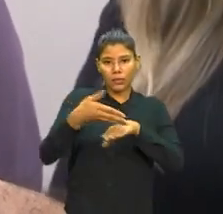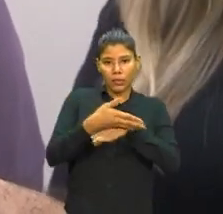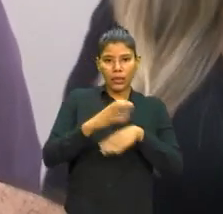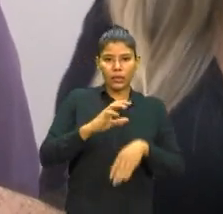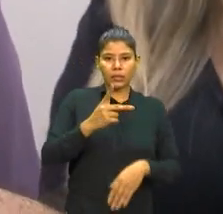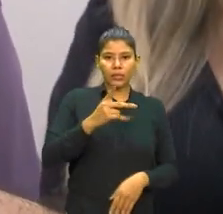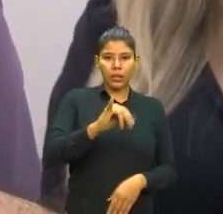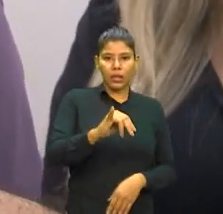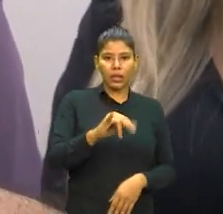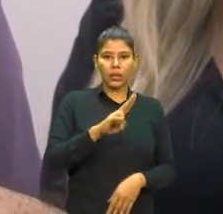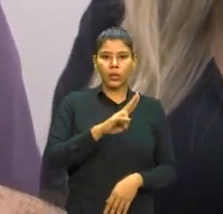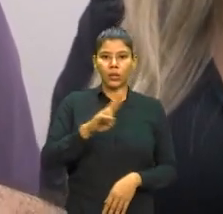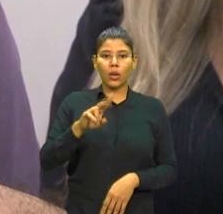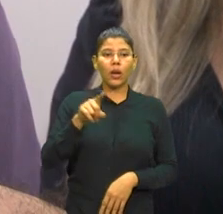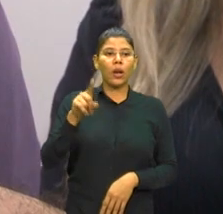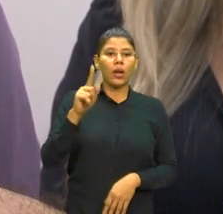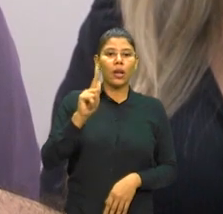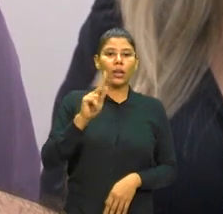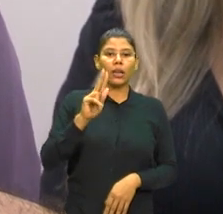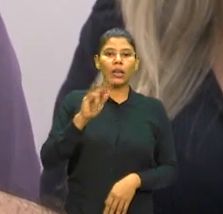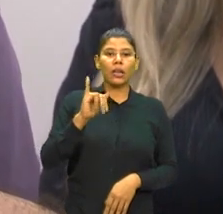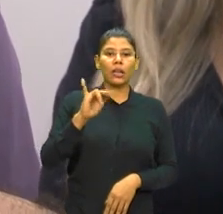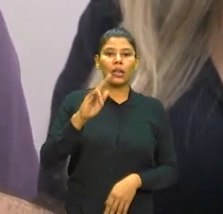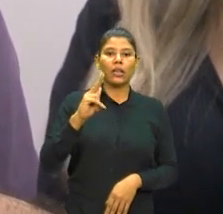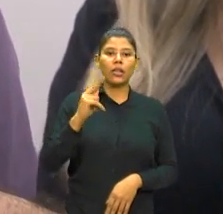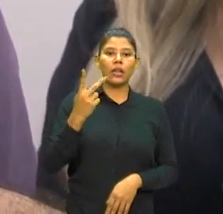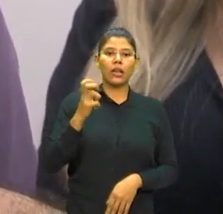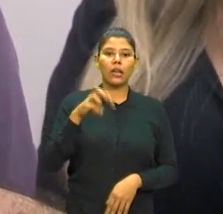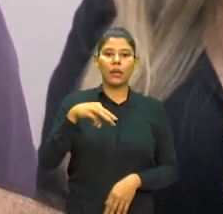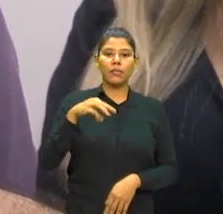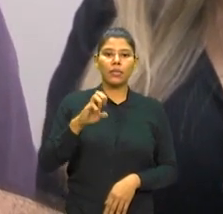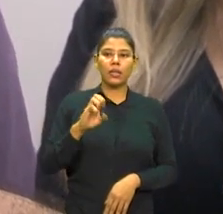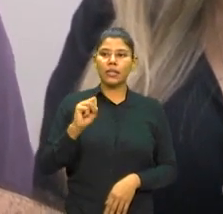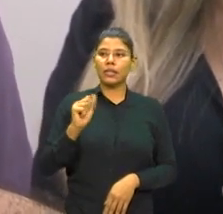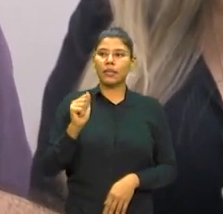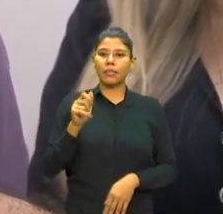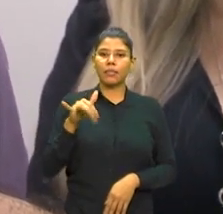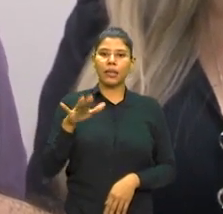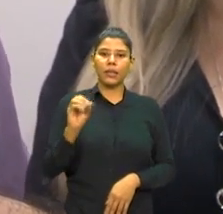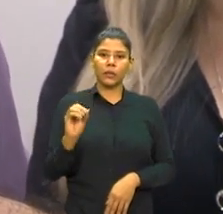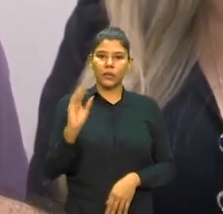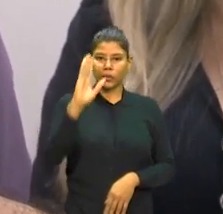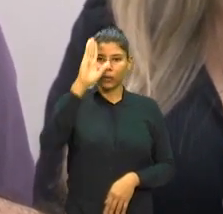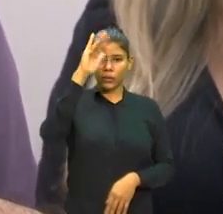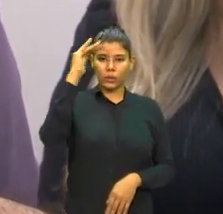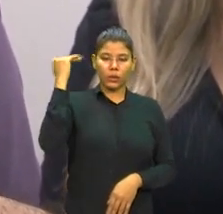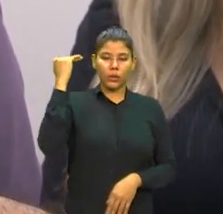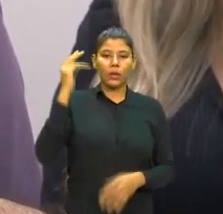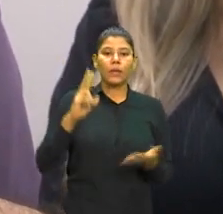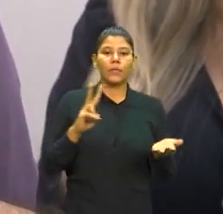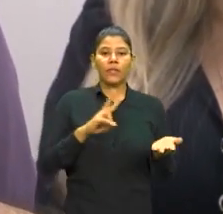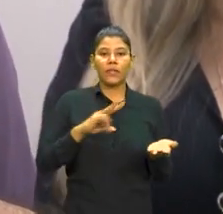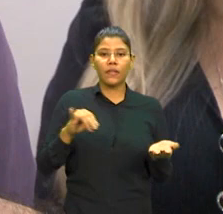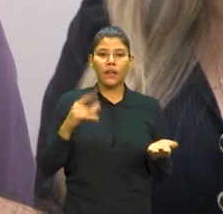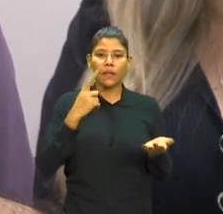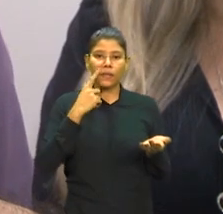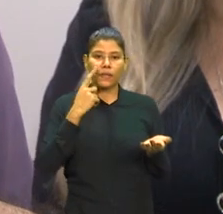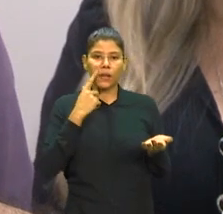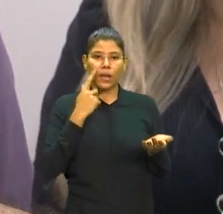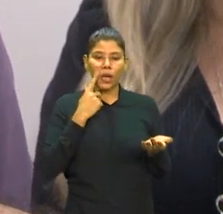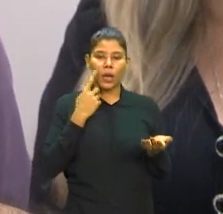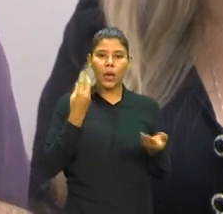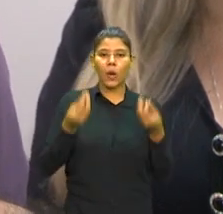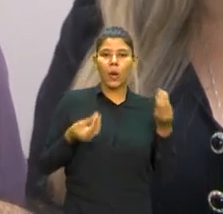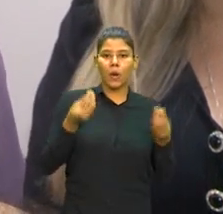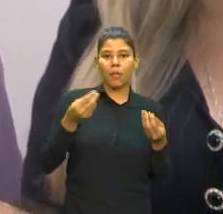e o deputado Guilherme Sampaio e vamos discutirmos demais partidos a possibilidade de termos uma composição para termos